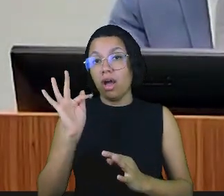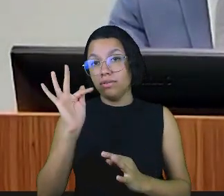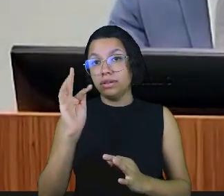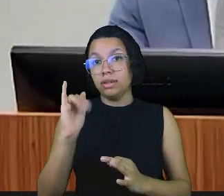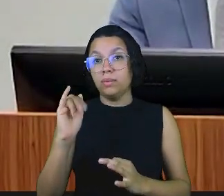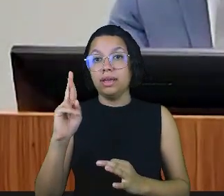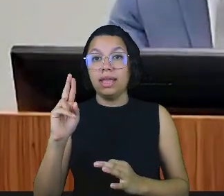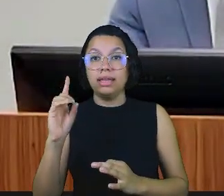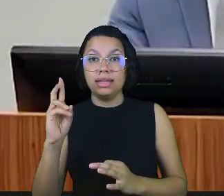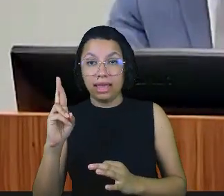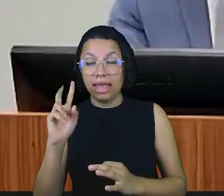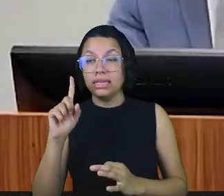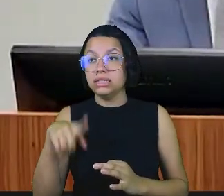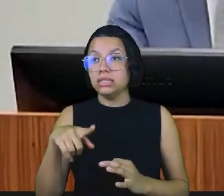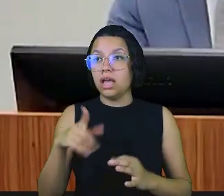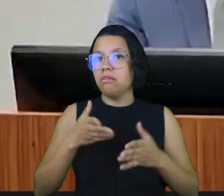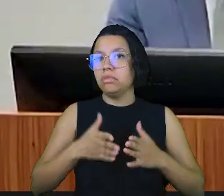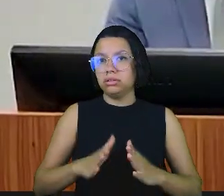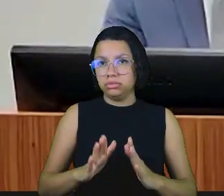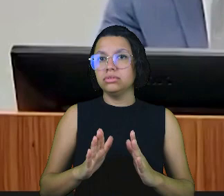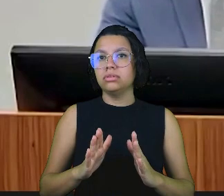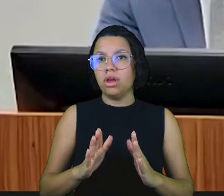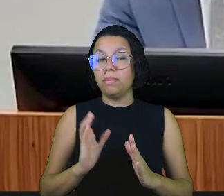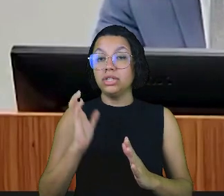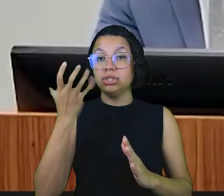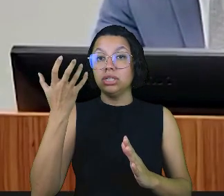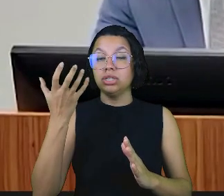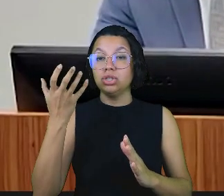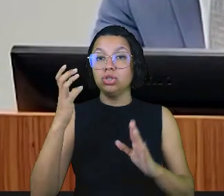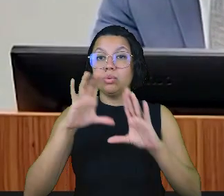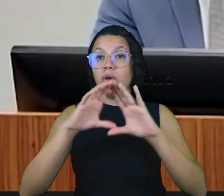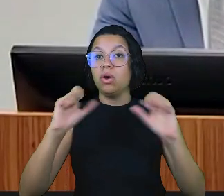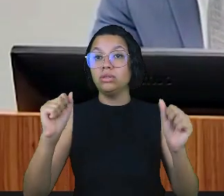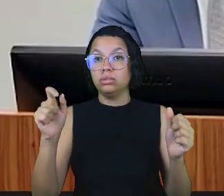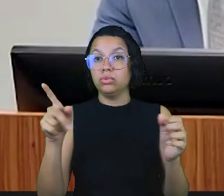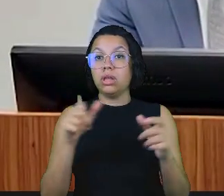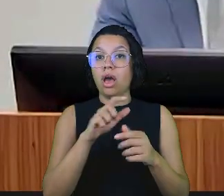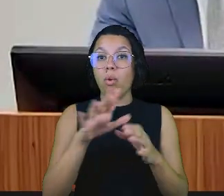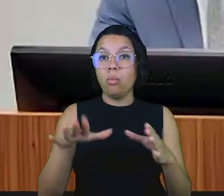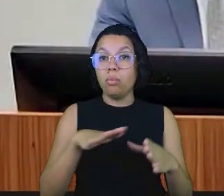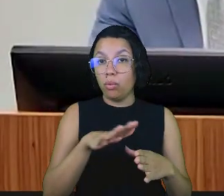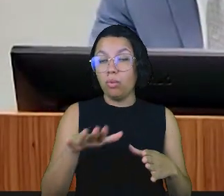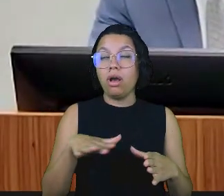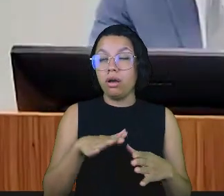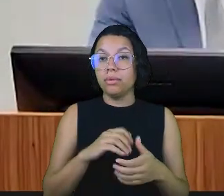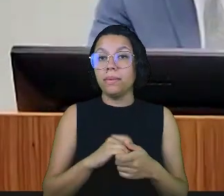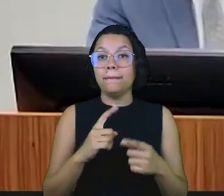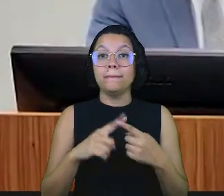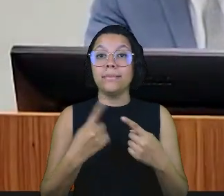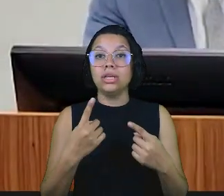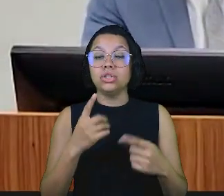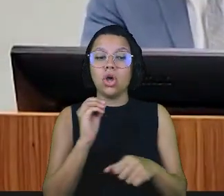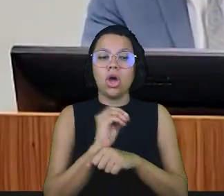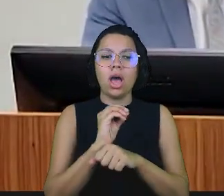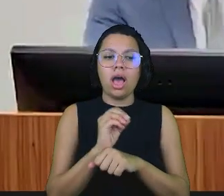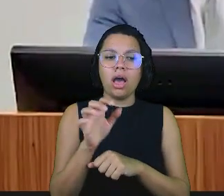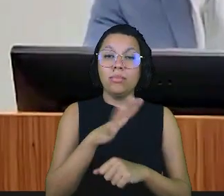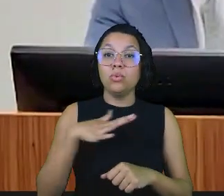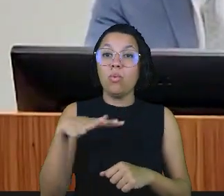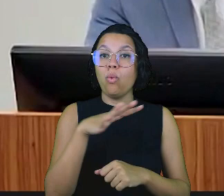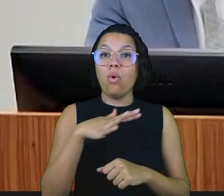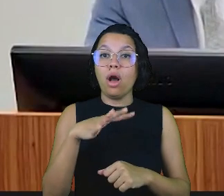naturalmente são decididos pelas cortes locais, só que nós tratamos, no âmbito da Justiça Federal, de temas